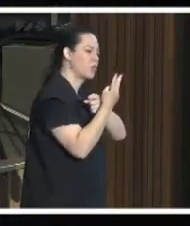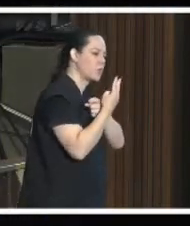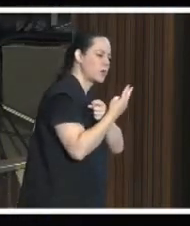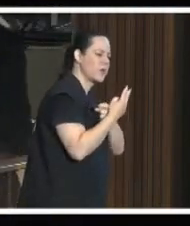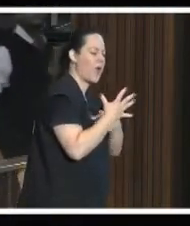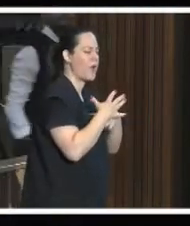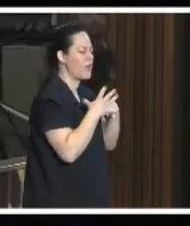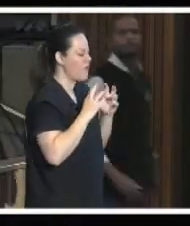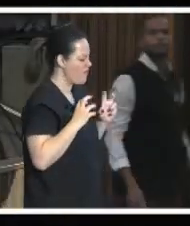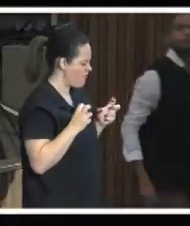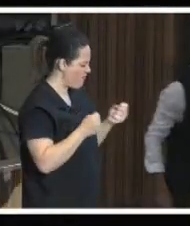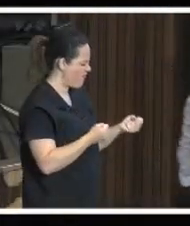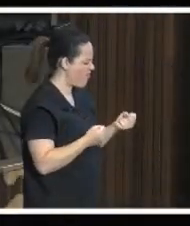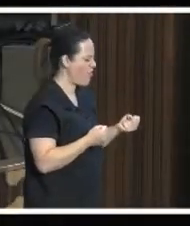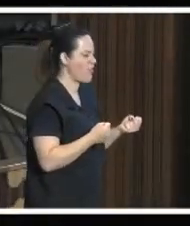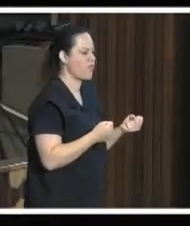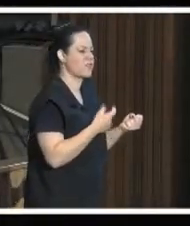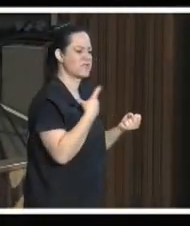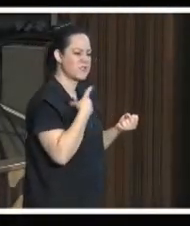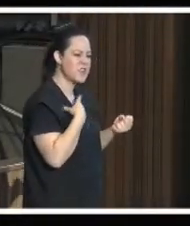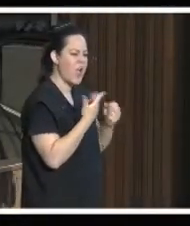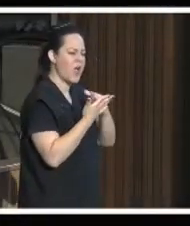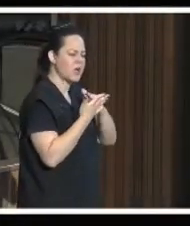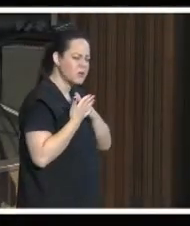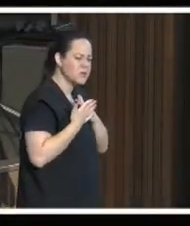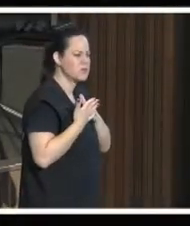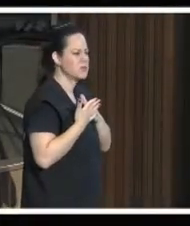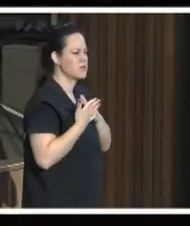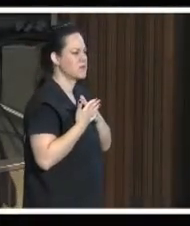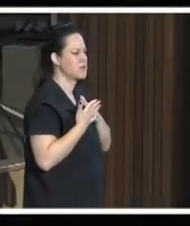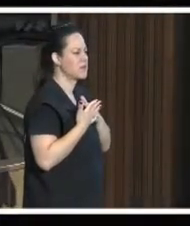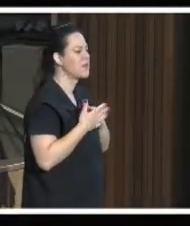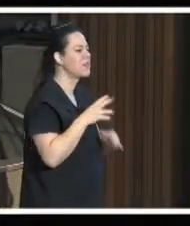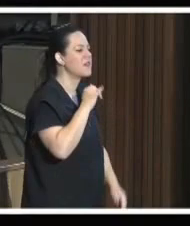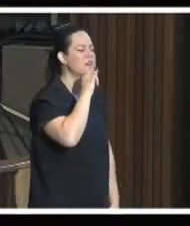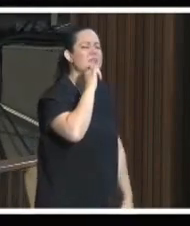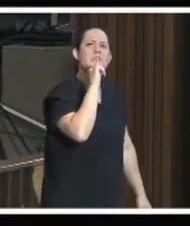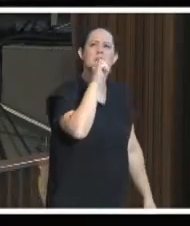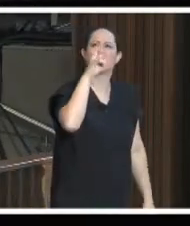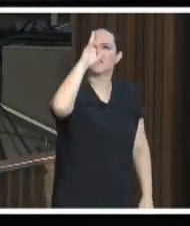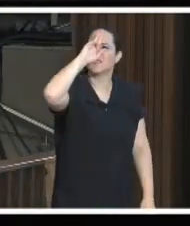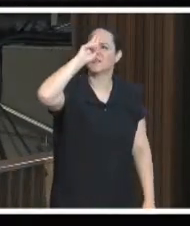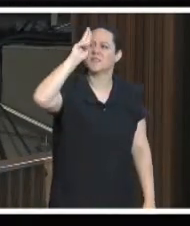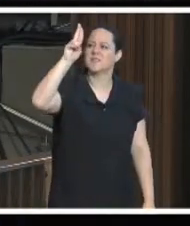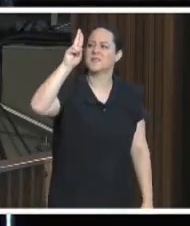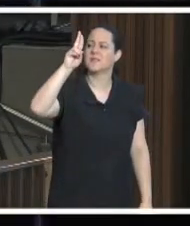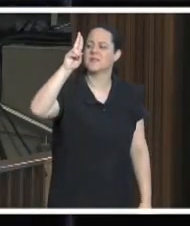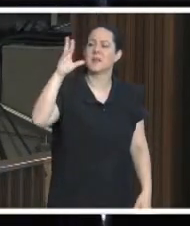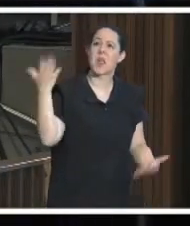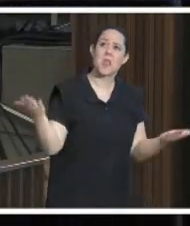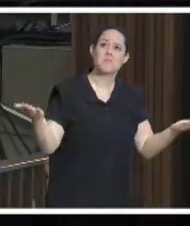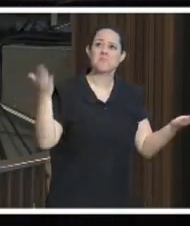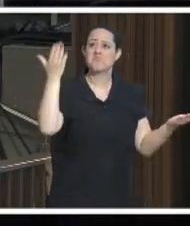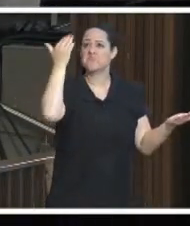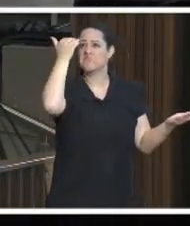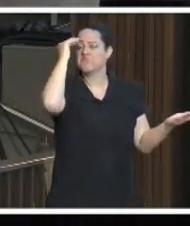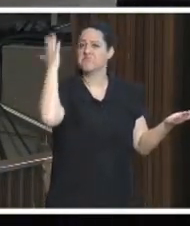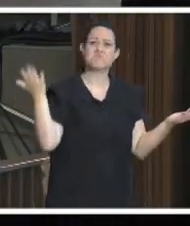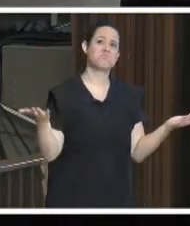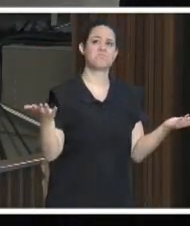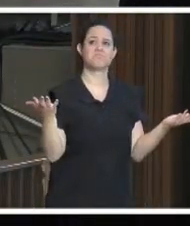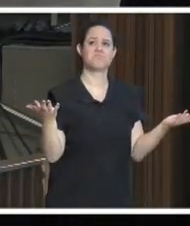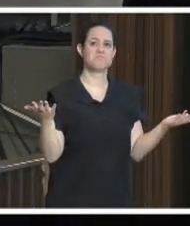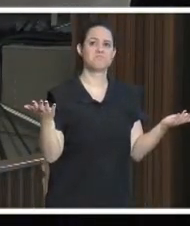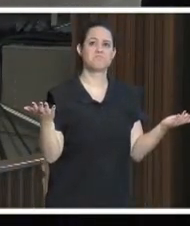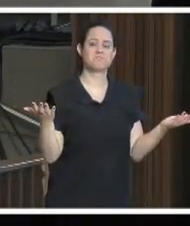como força, como recurso, e a gente diz assim: Senhor, eu não entendo, e a